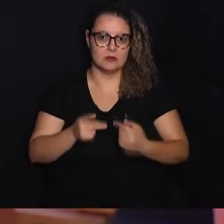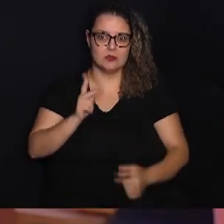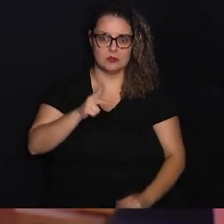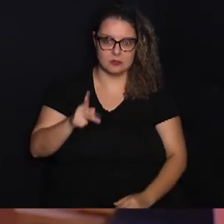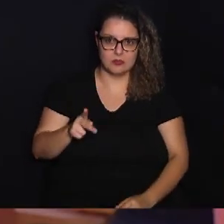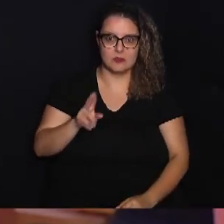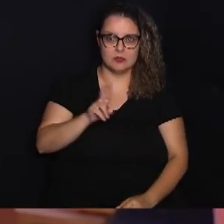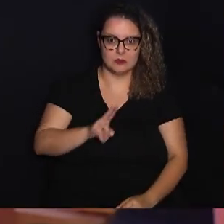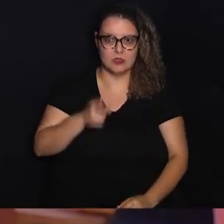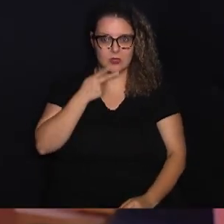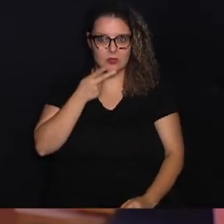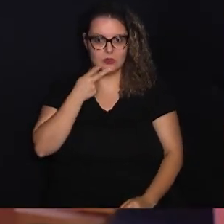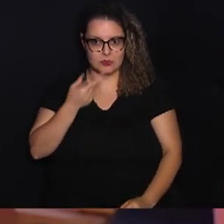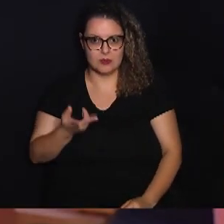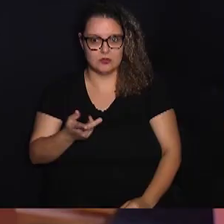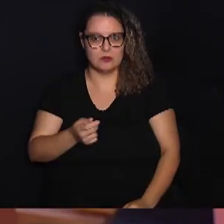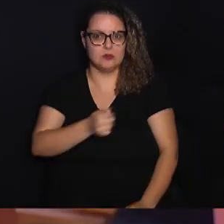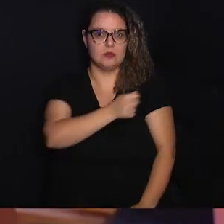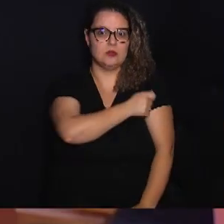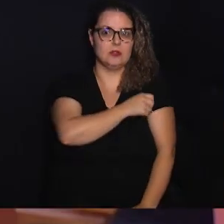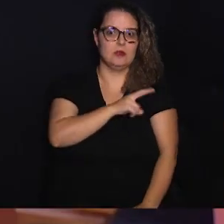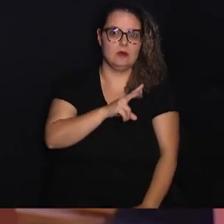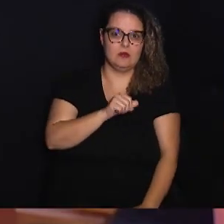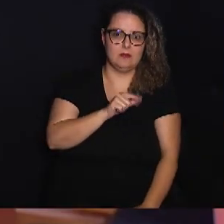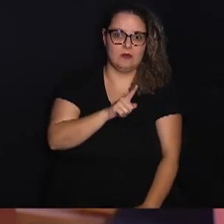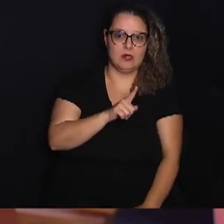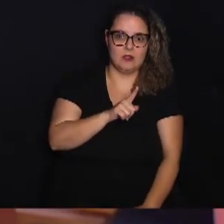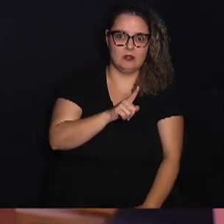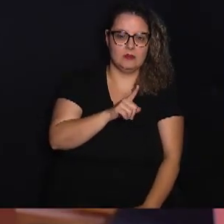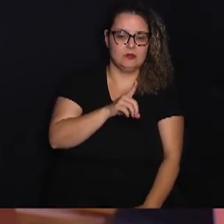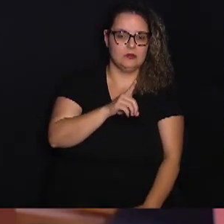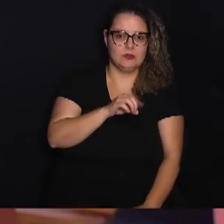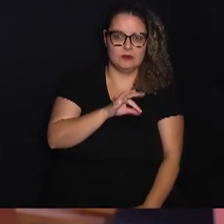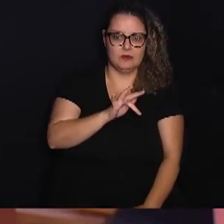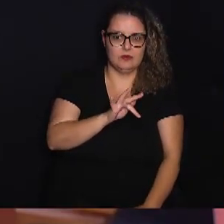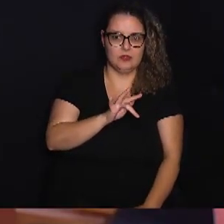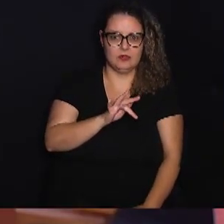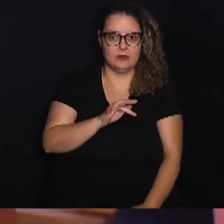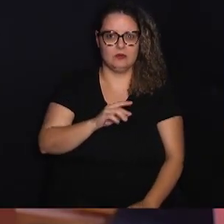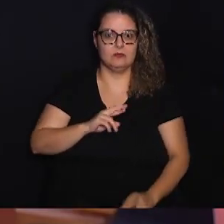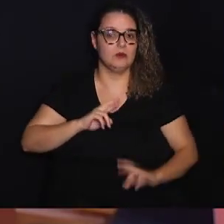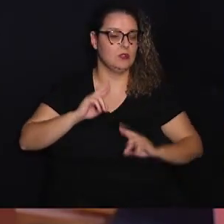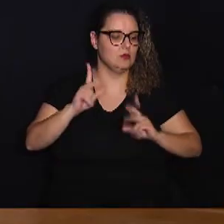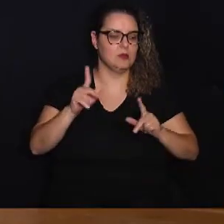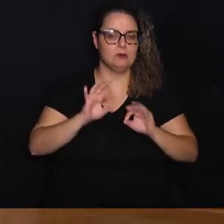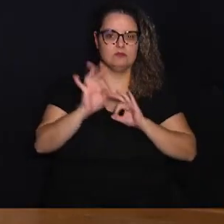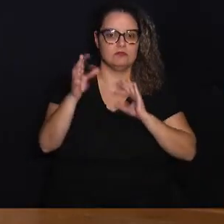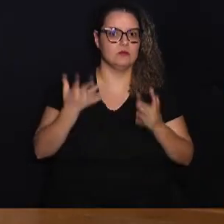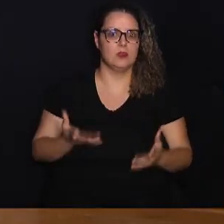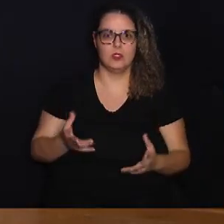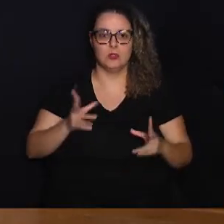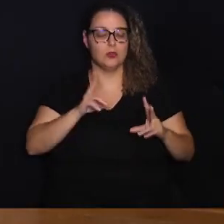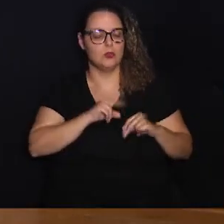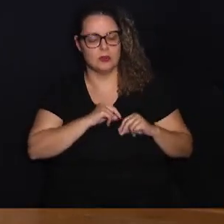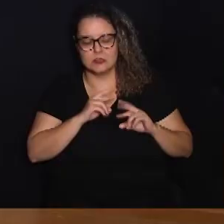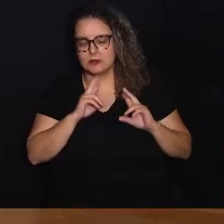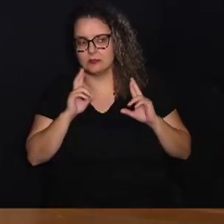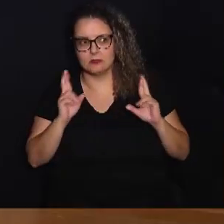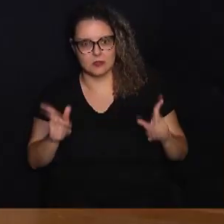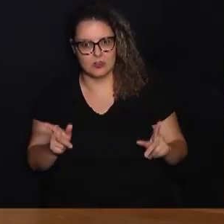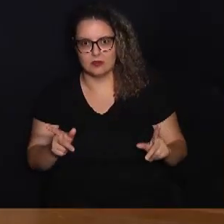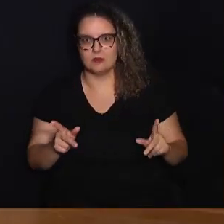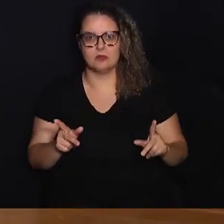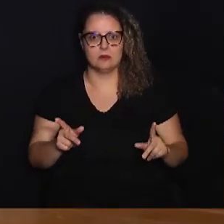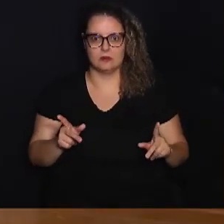falam que os alunos Waldorf, eles conseguem distinguir a distância. Ele falou, nossa, como é diferente, como